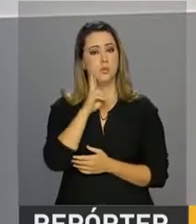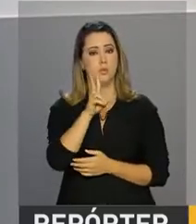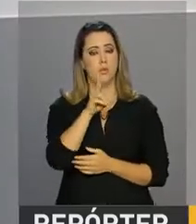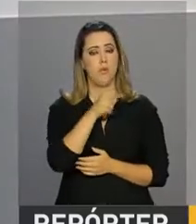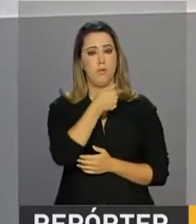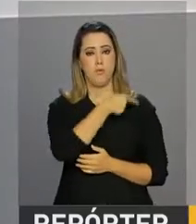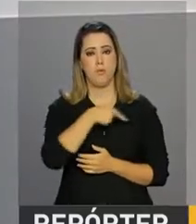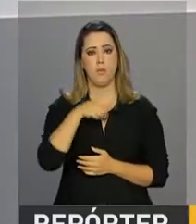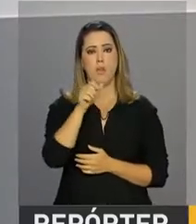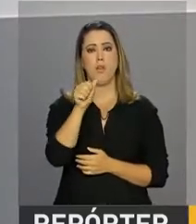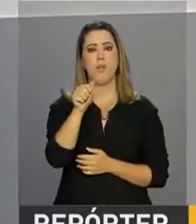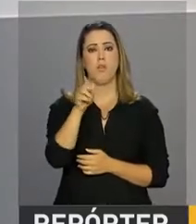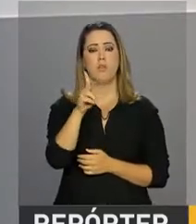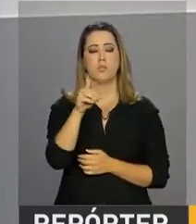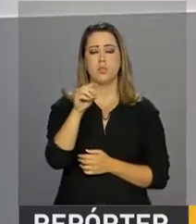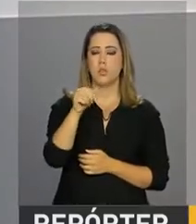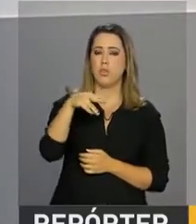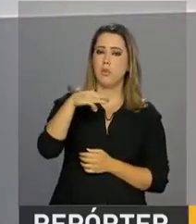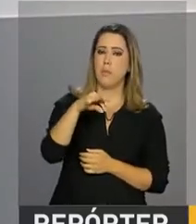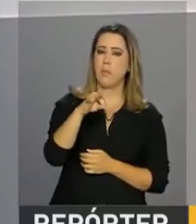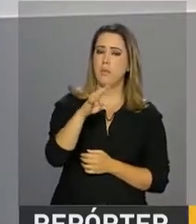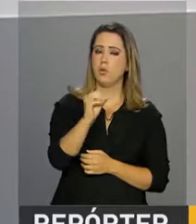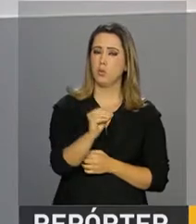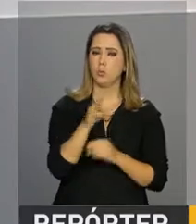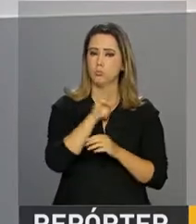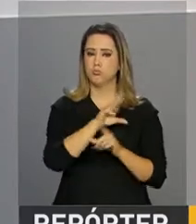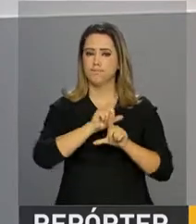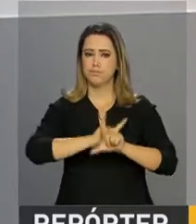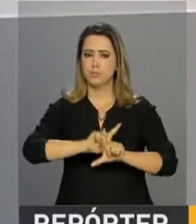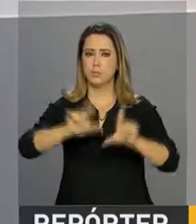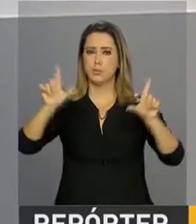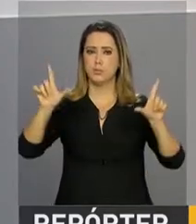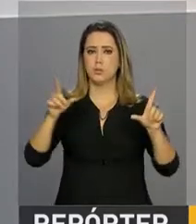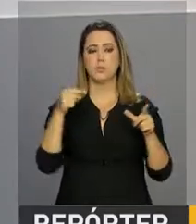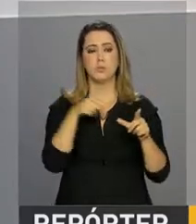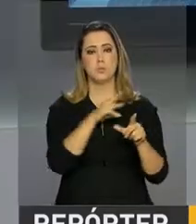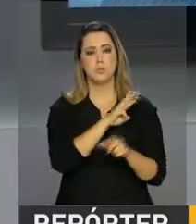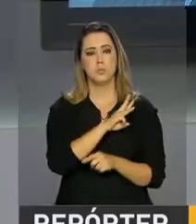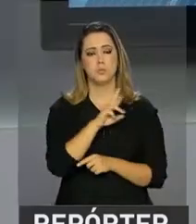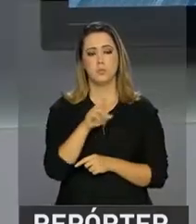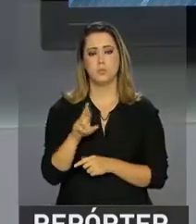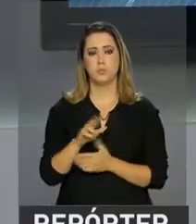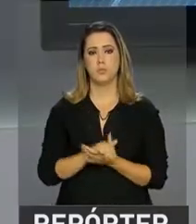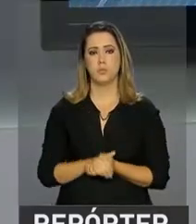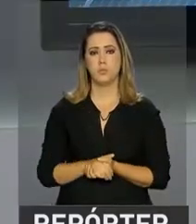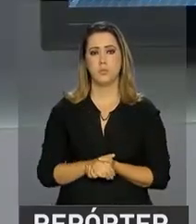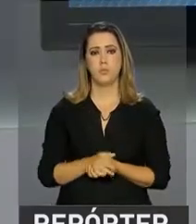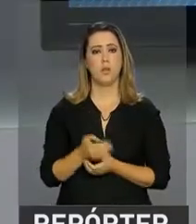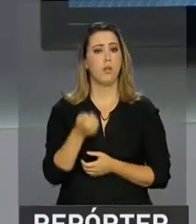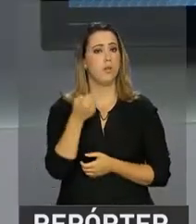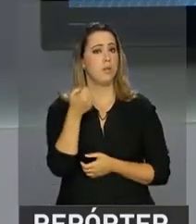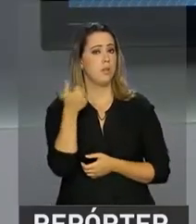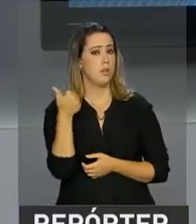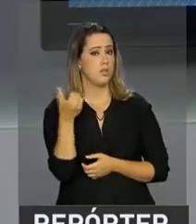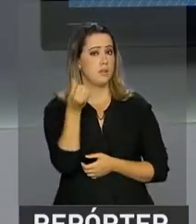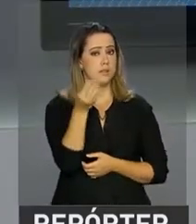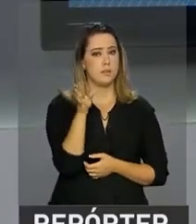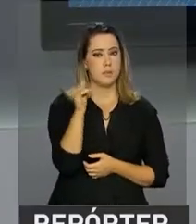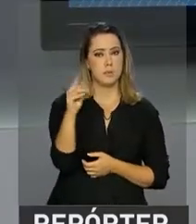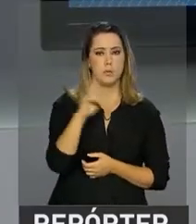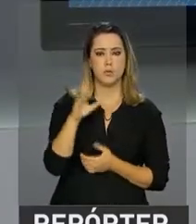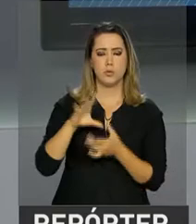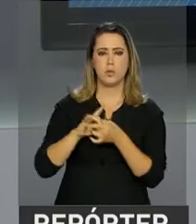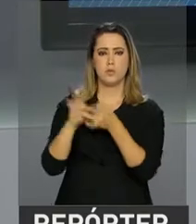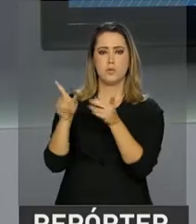acessar o item agendamento da opção pelo simples nacional no site da receita federal quase 16 bilhões de reais serão